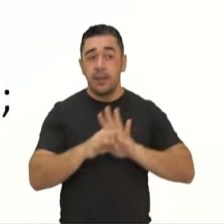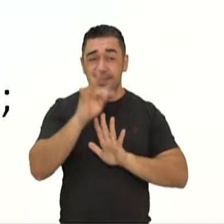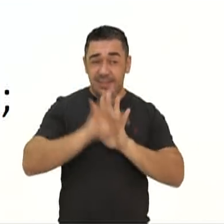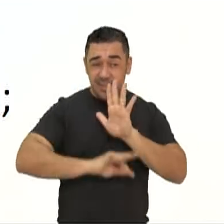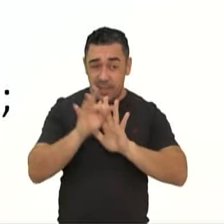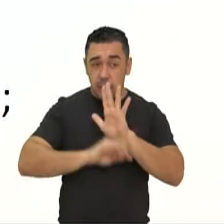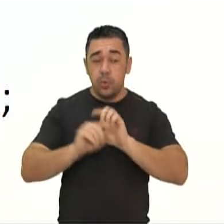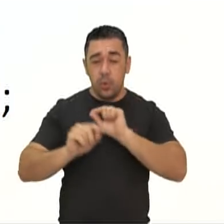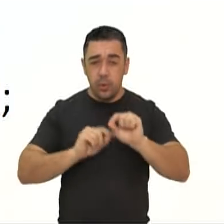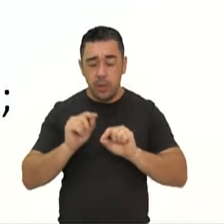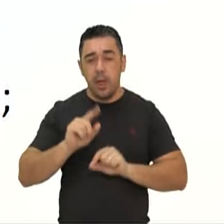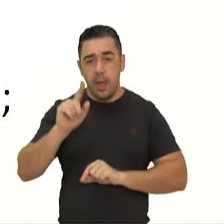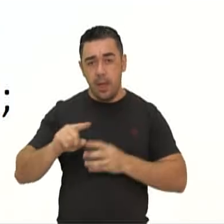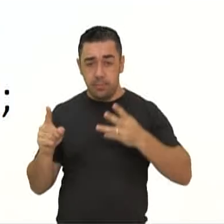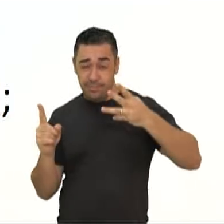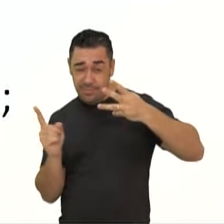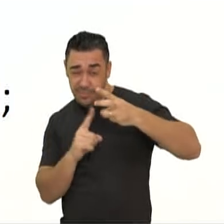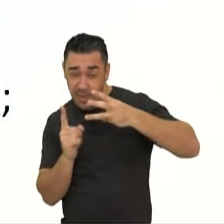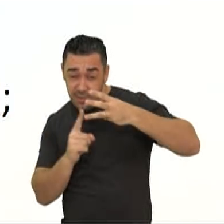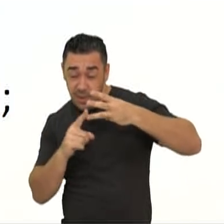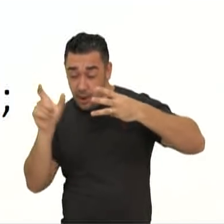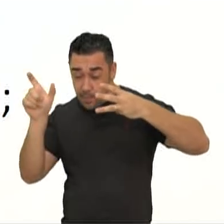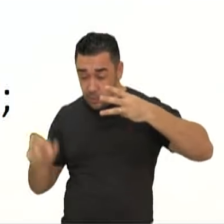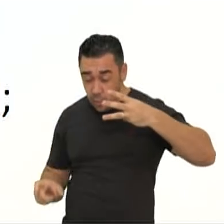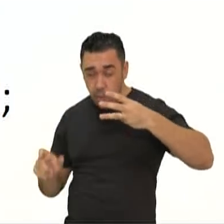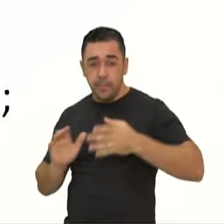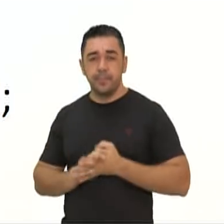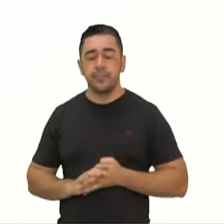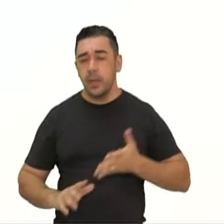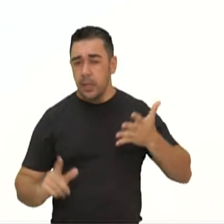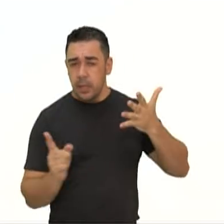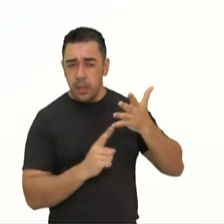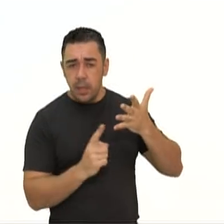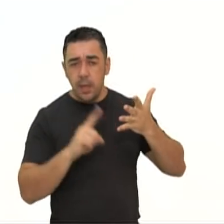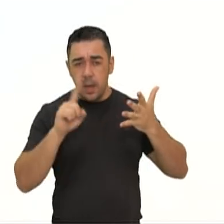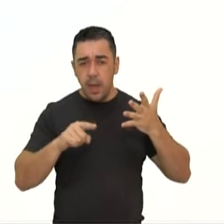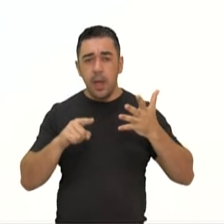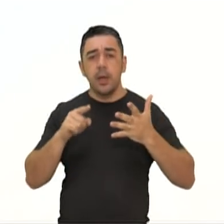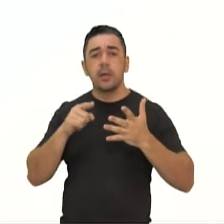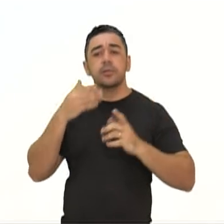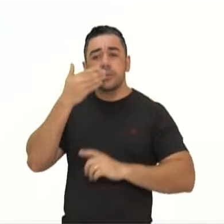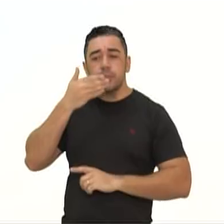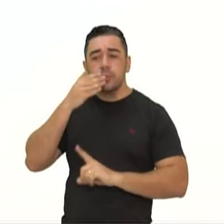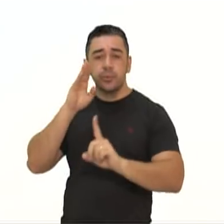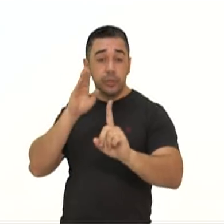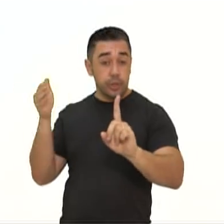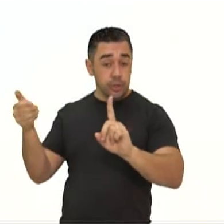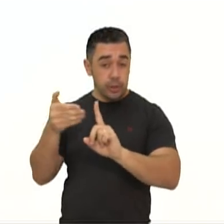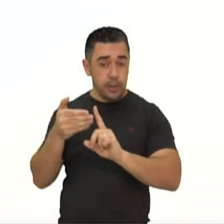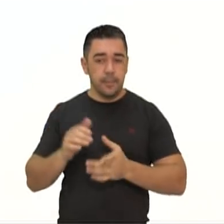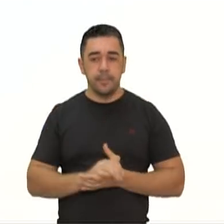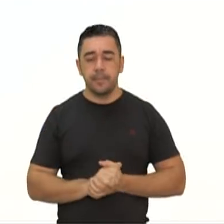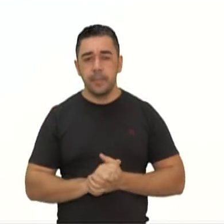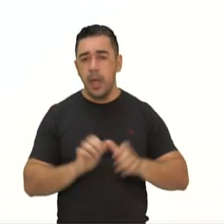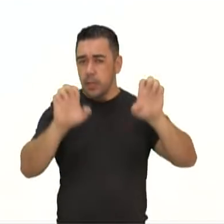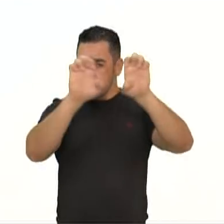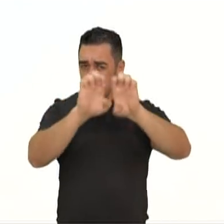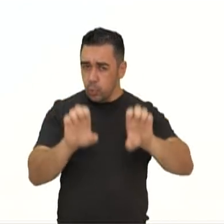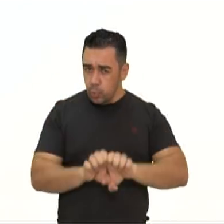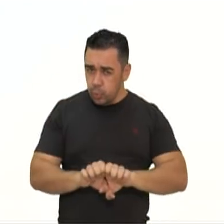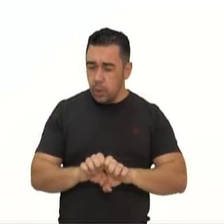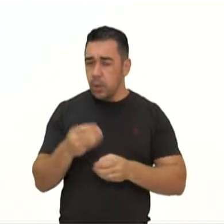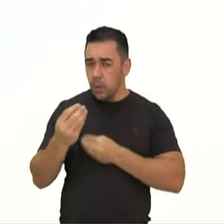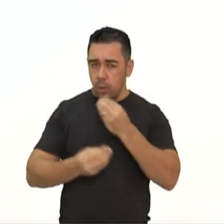textos impessoais e o discurso é indireto. A estrutura da notícia